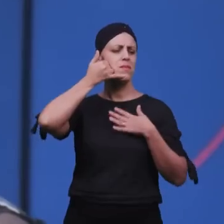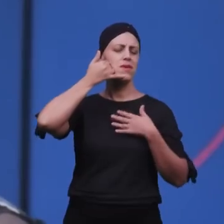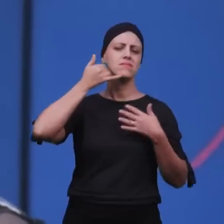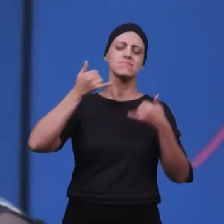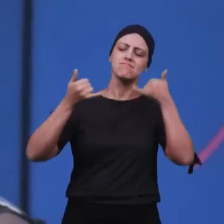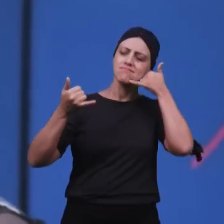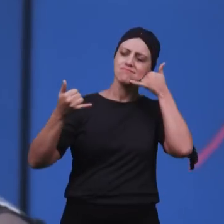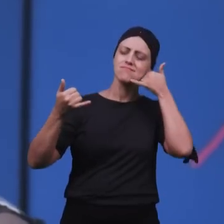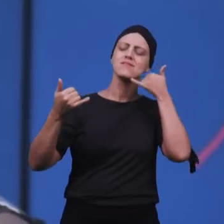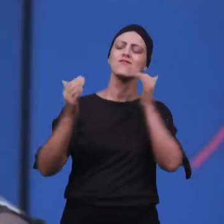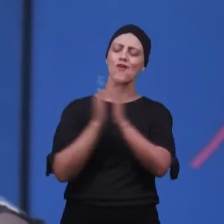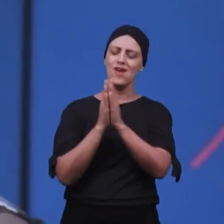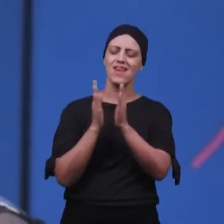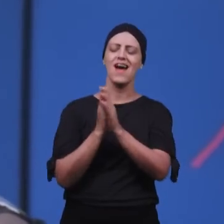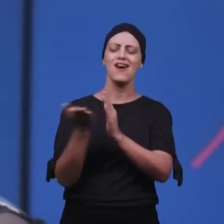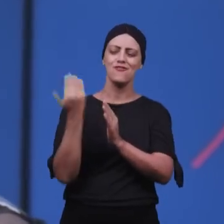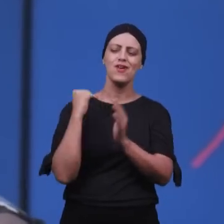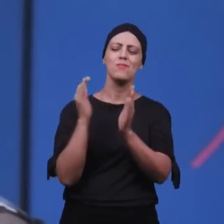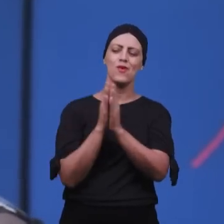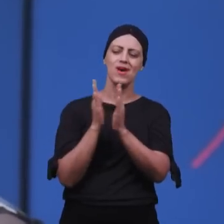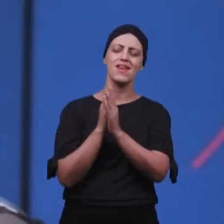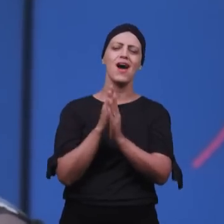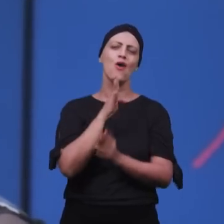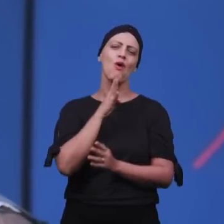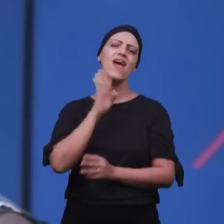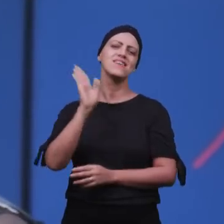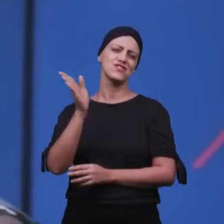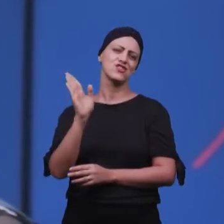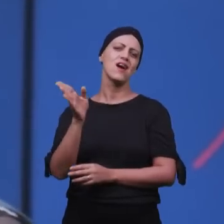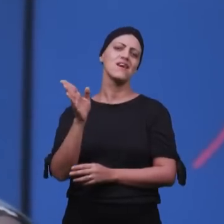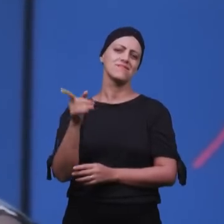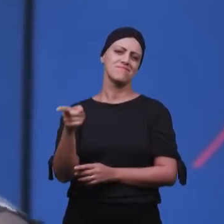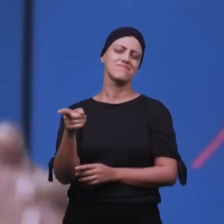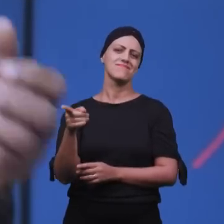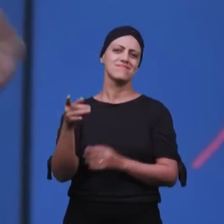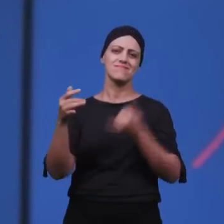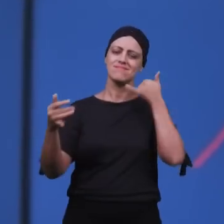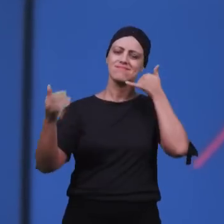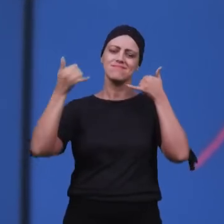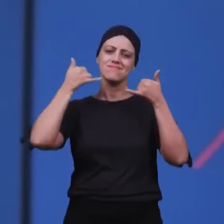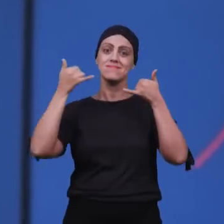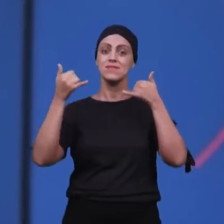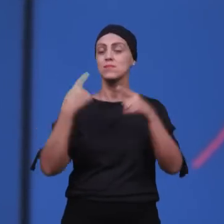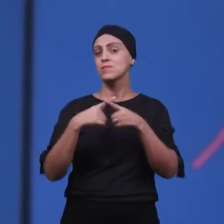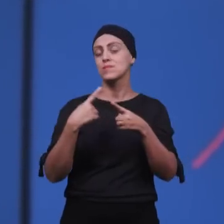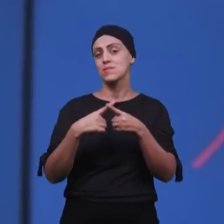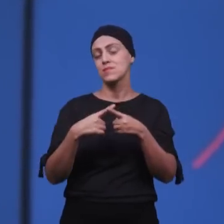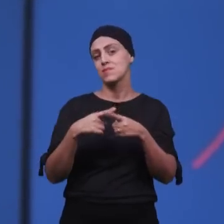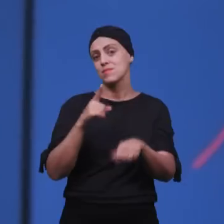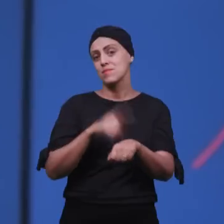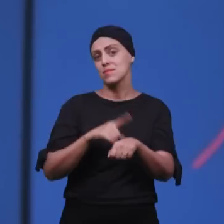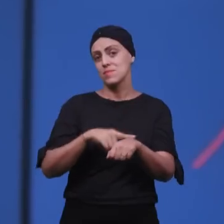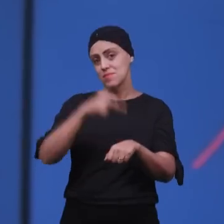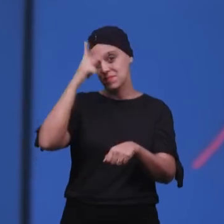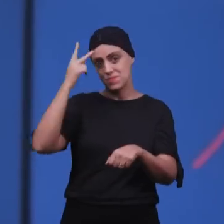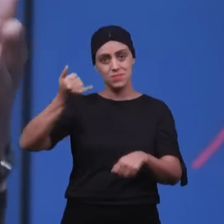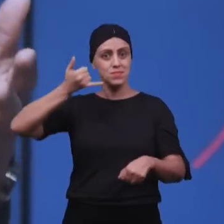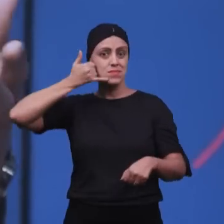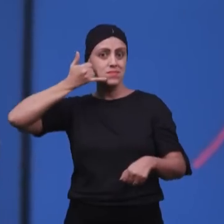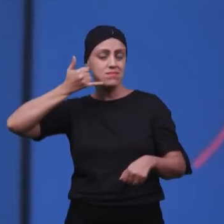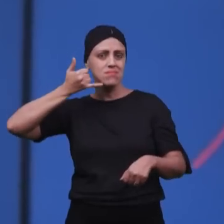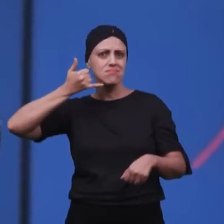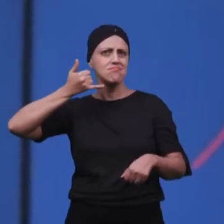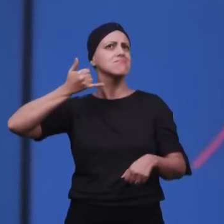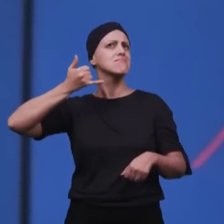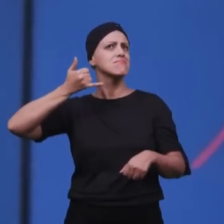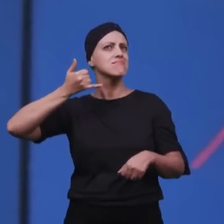orar. Eu já sabia qual era o motivo, vamos orar. Porque no 0800, quando a pessoa liga, a gente, além de identificar, né,